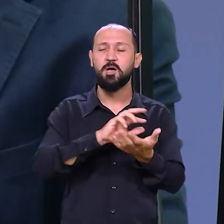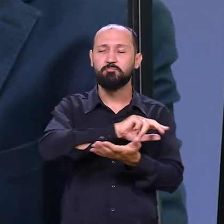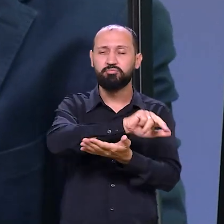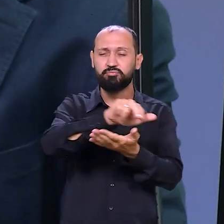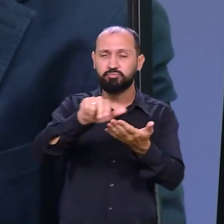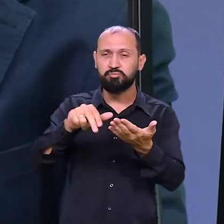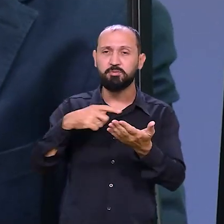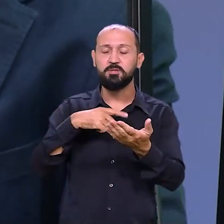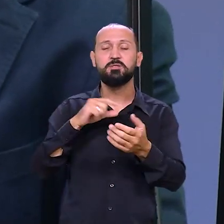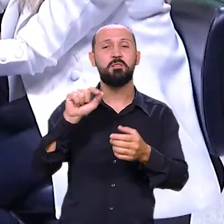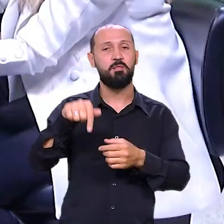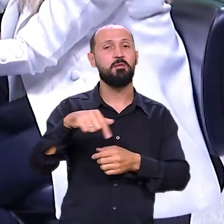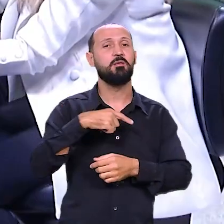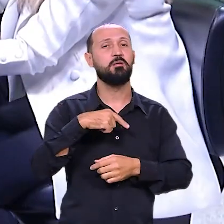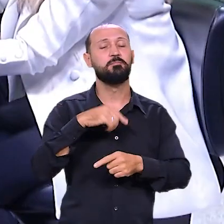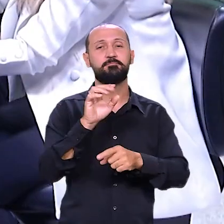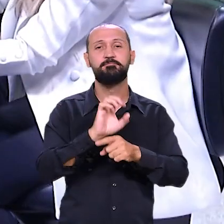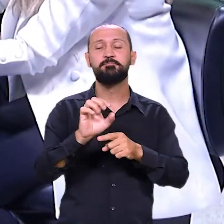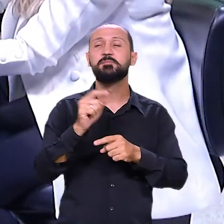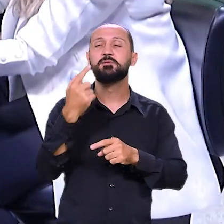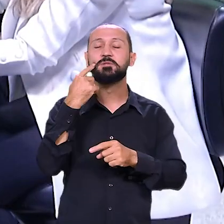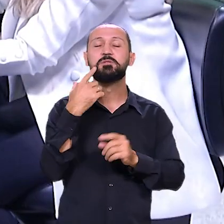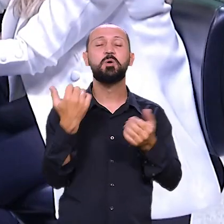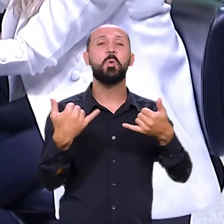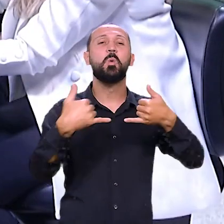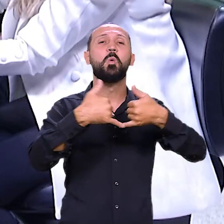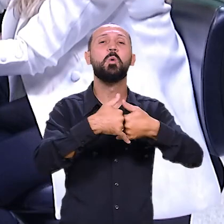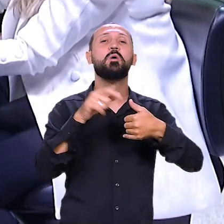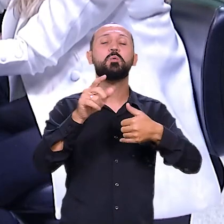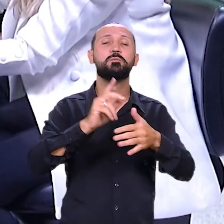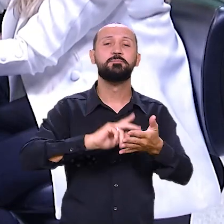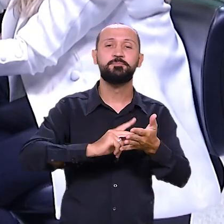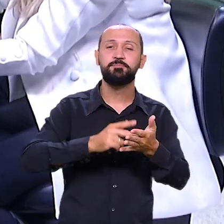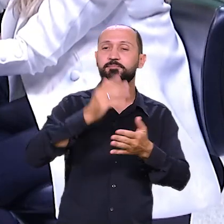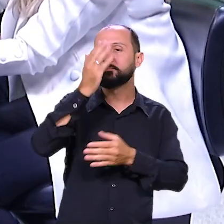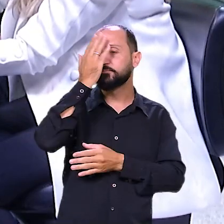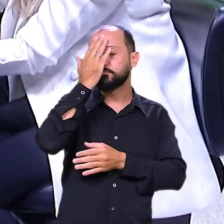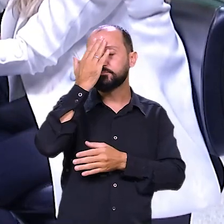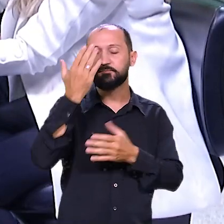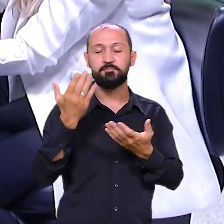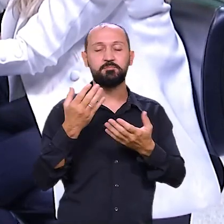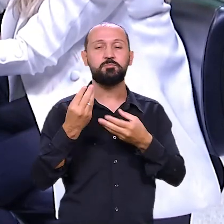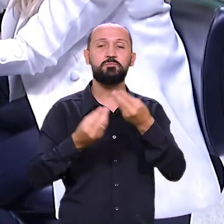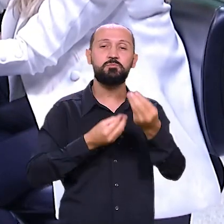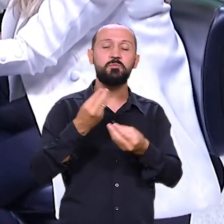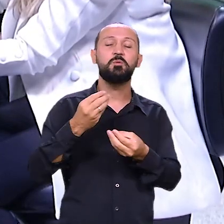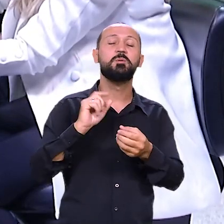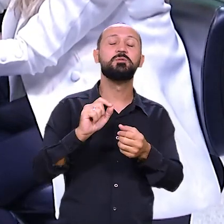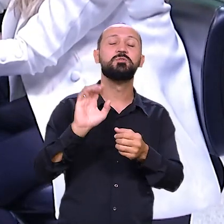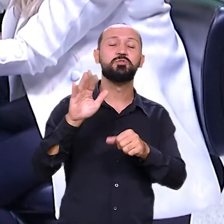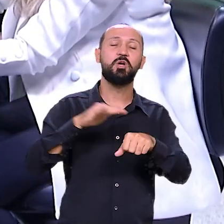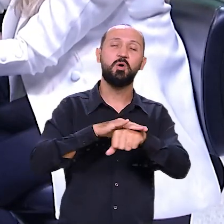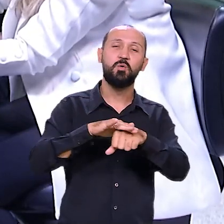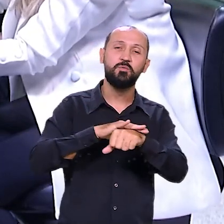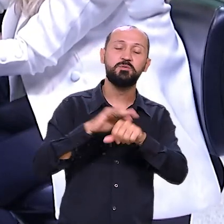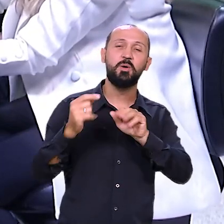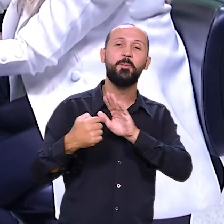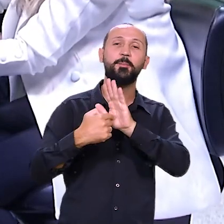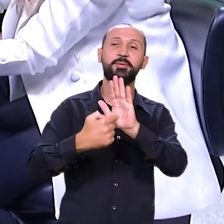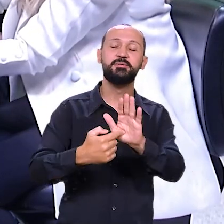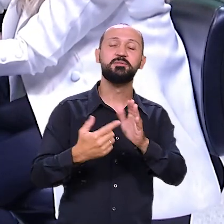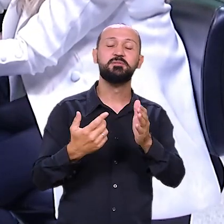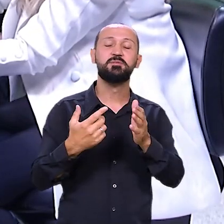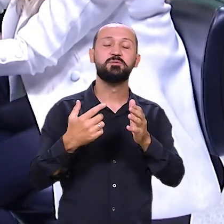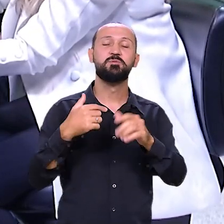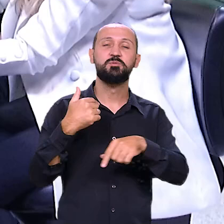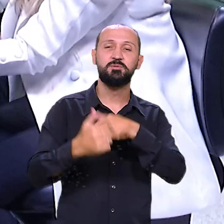diversos produtos que a gente faz aqui no Estado. E quem quiser entrar em contato com o sindicato e saber um pouco mais do que a gente já conversou e apresentou aqui